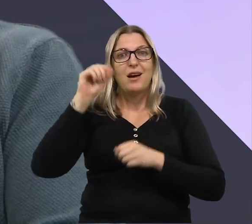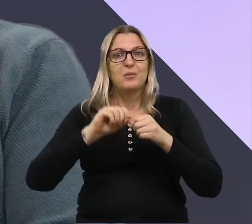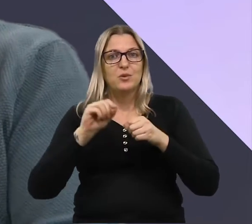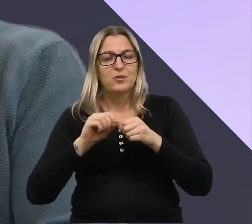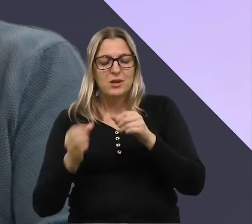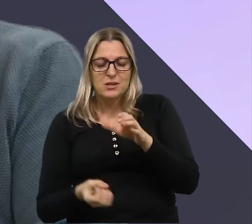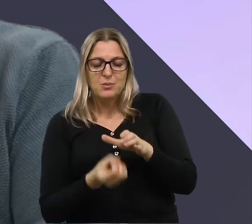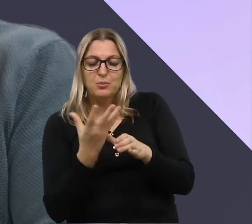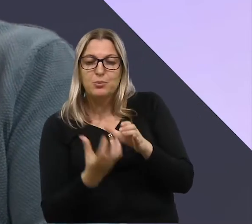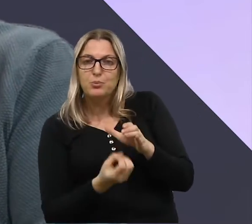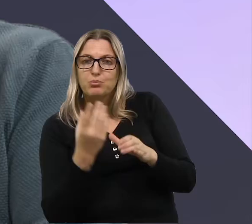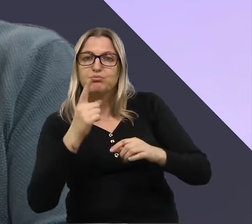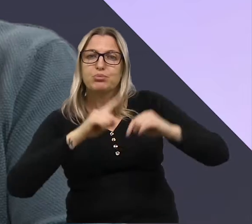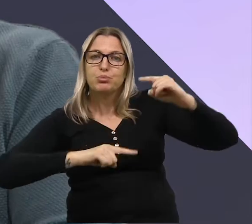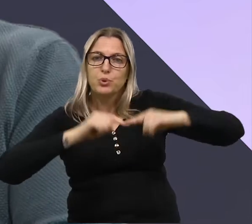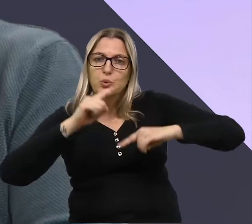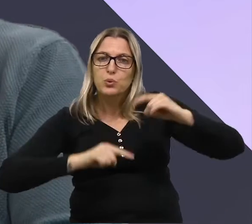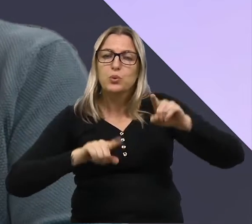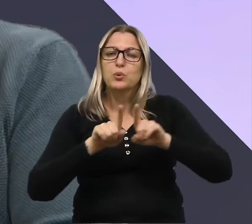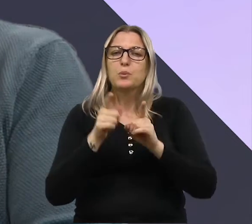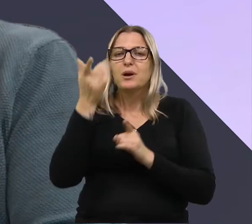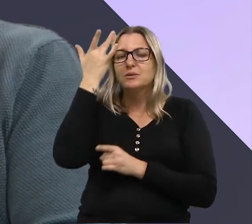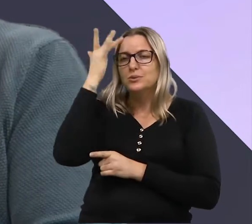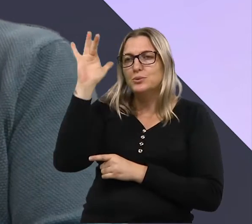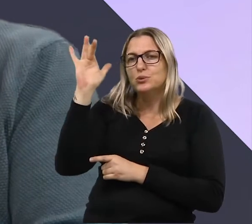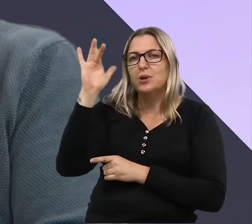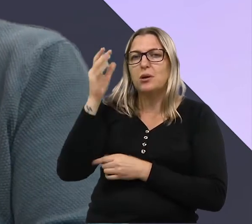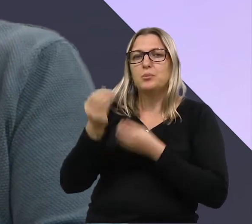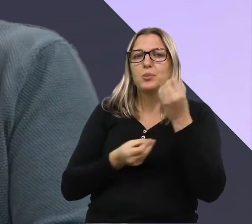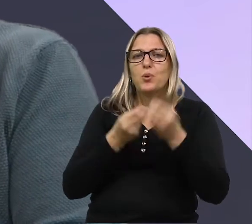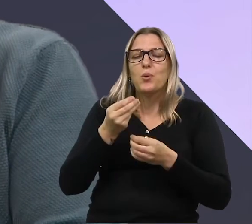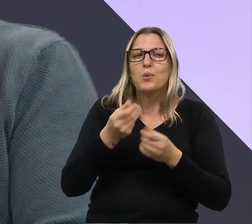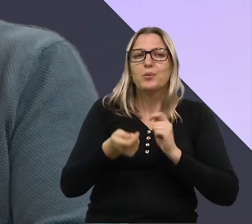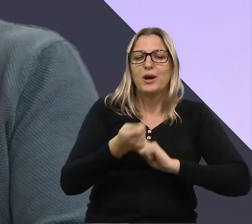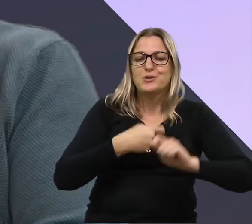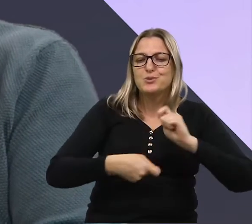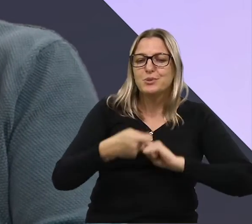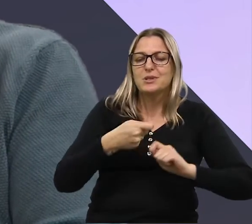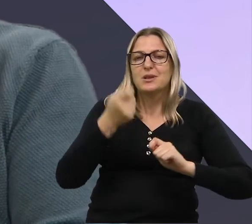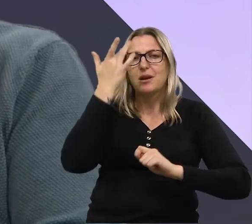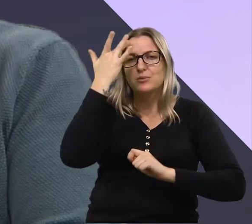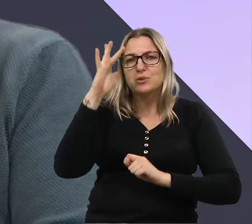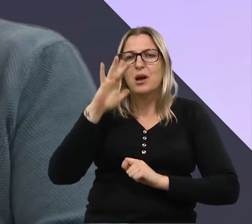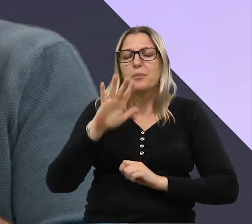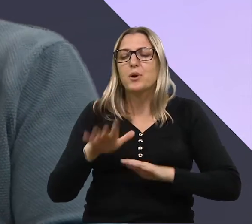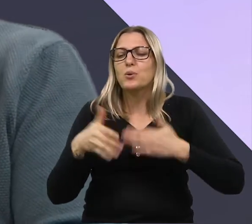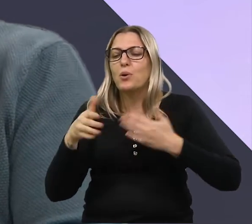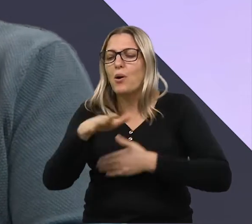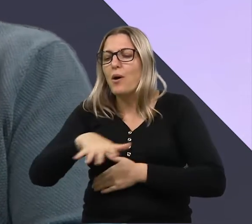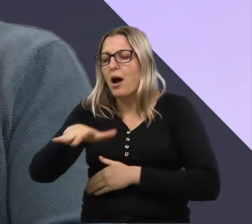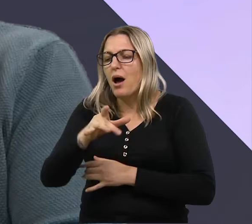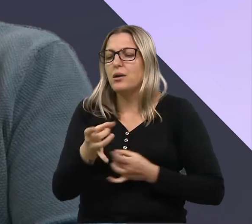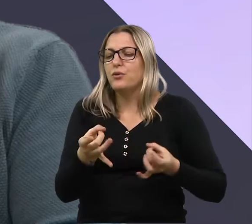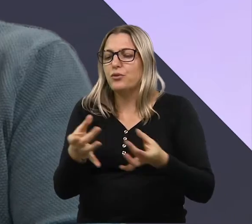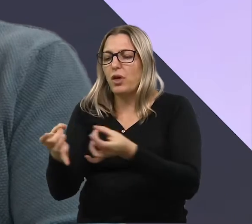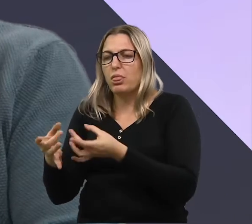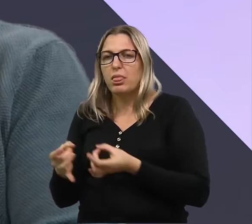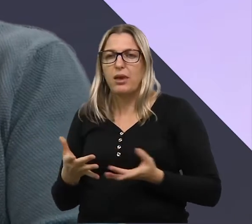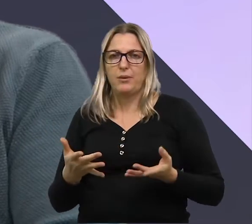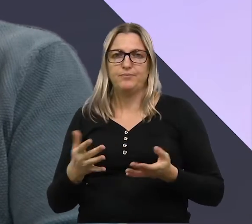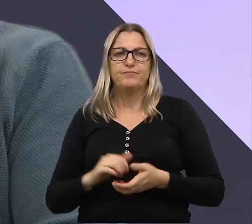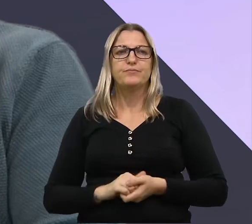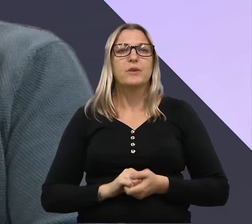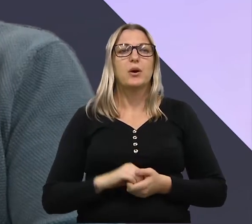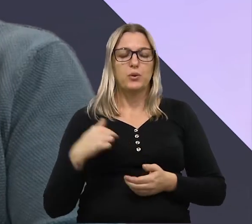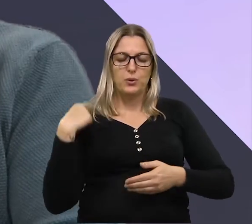ela não sabe como fazer um curso no seu produto ela não sabe como Qual qual é o segmento que ela vai vender ela não sabe fazer a compra eu vi isso é o nosso papel também